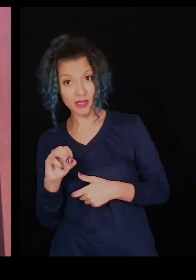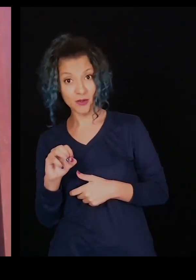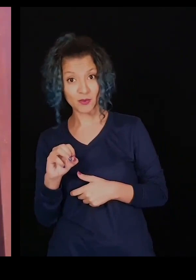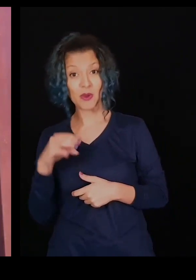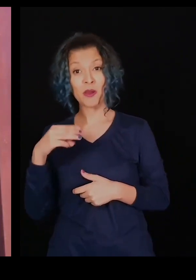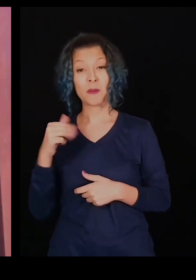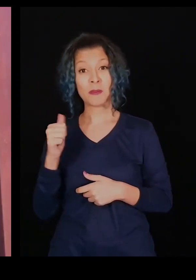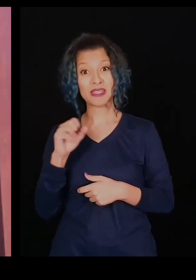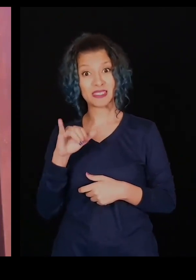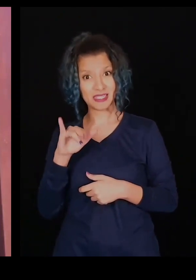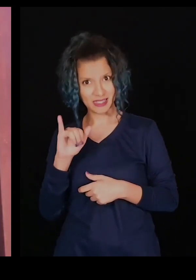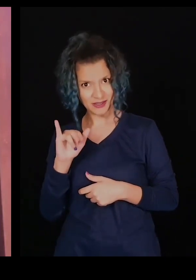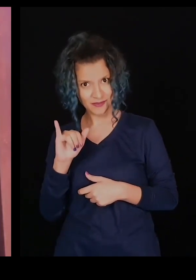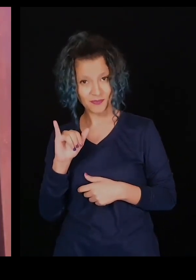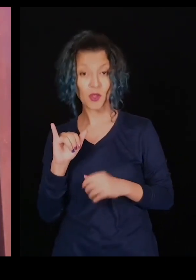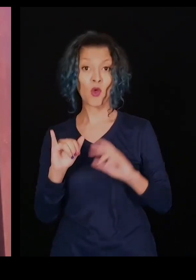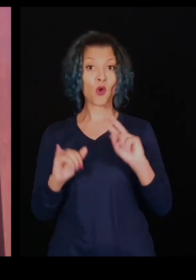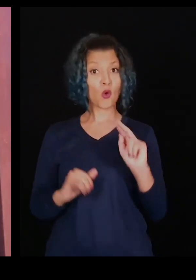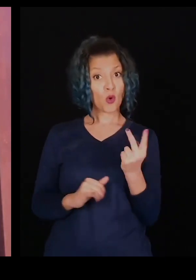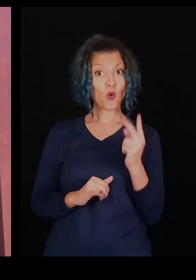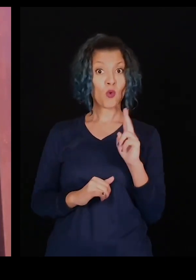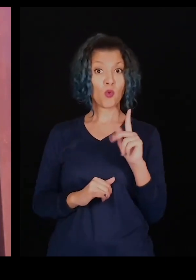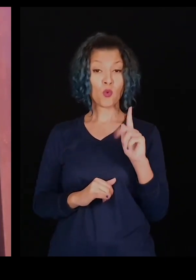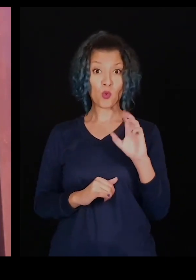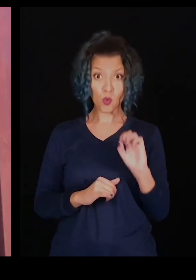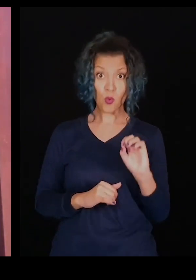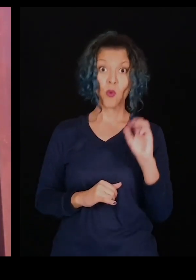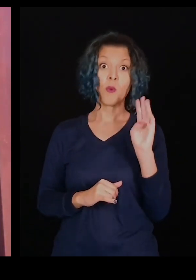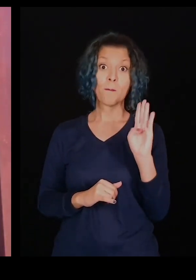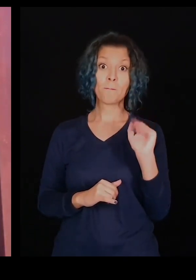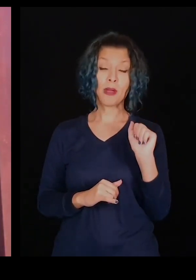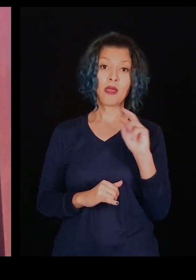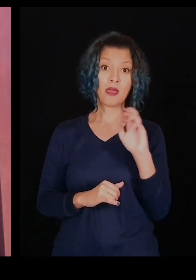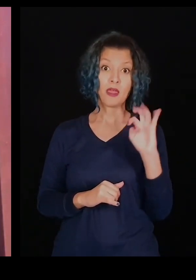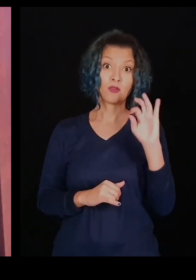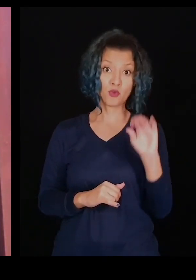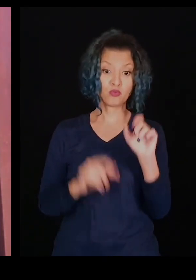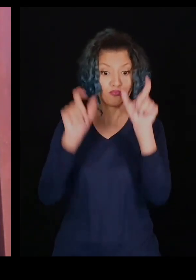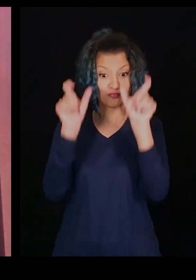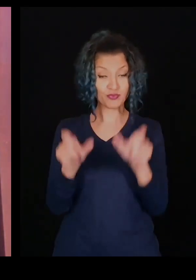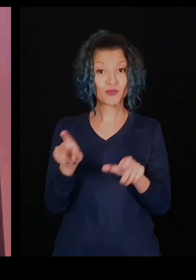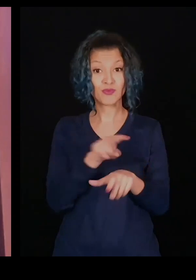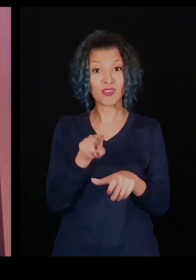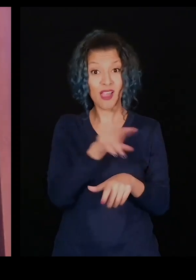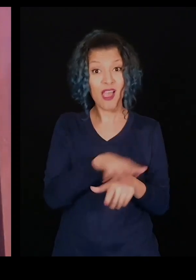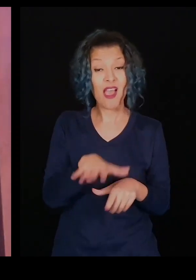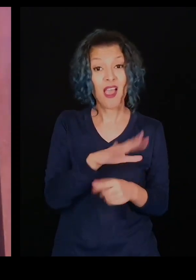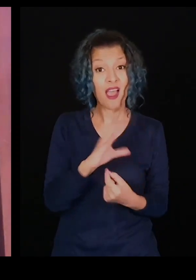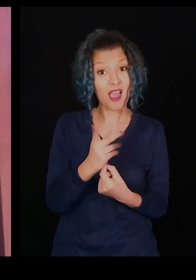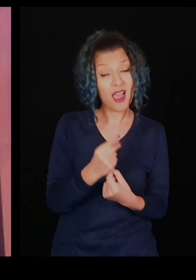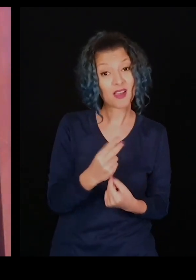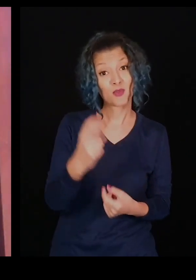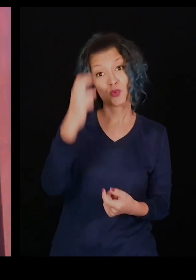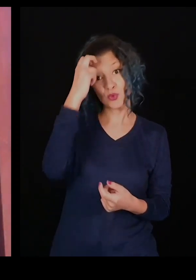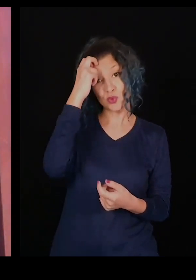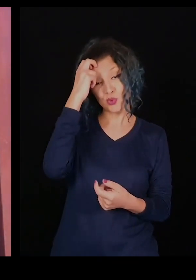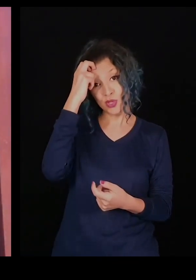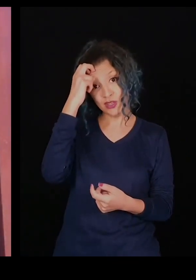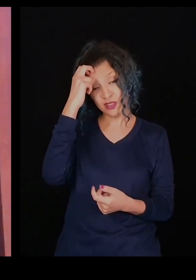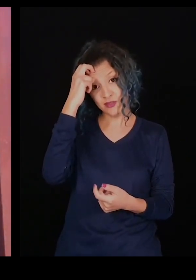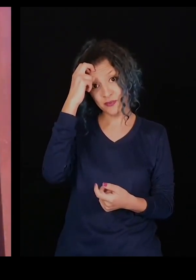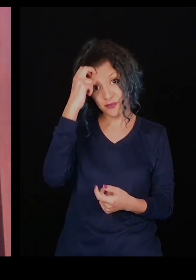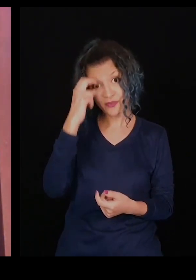do mundo da cultura, do mundo da arte, do mundo do investimento social privado, mas, acima de tudo, dois seres